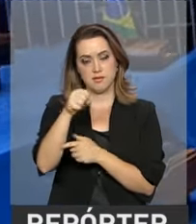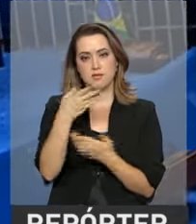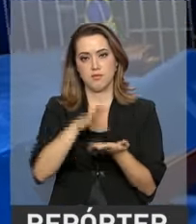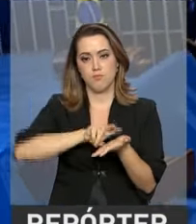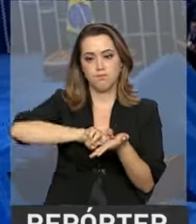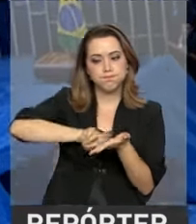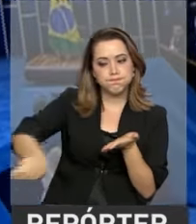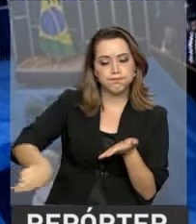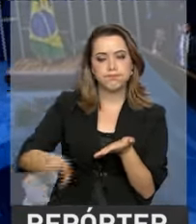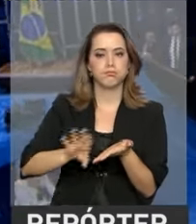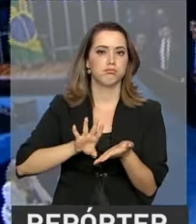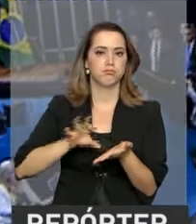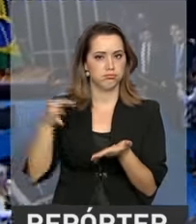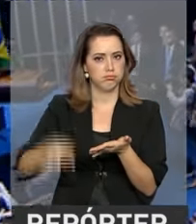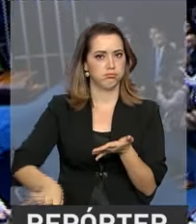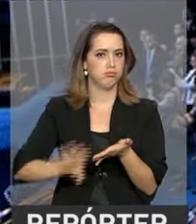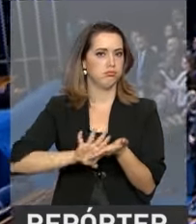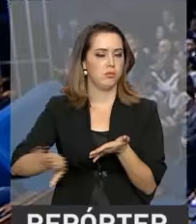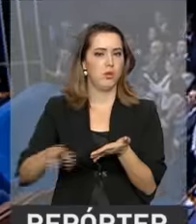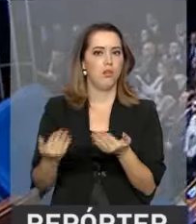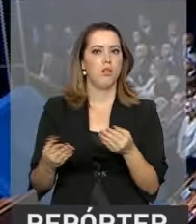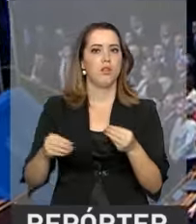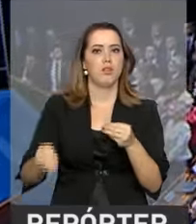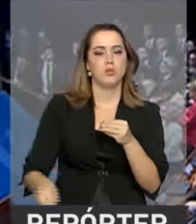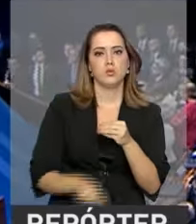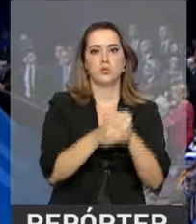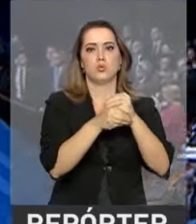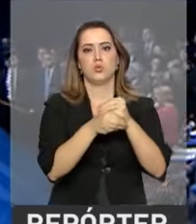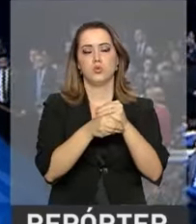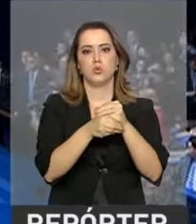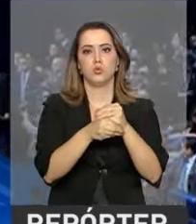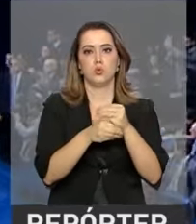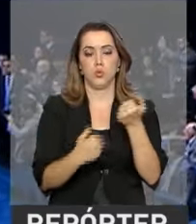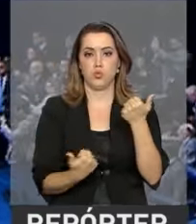Dilma é afastada do cargo e Michel Temer assume de forma permanente.